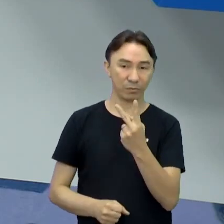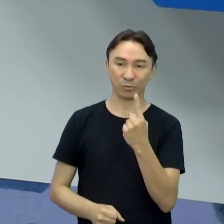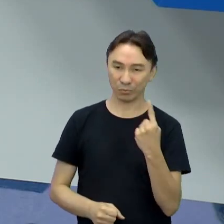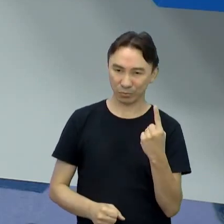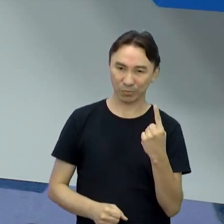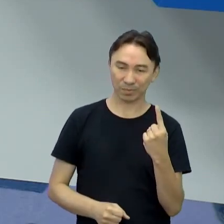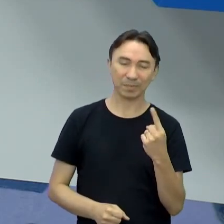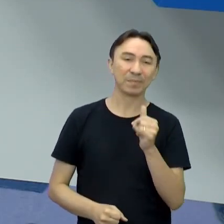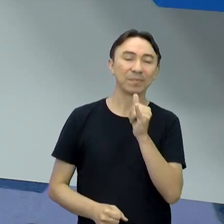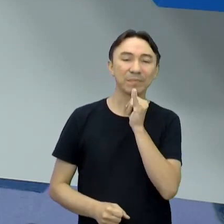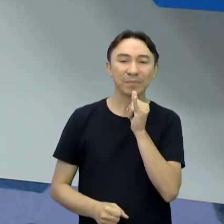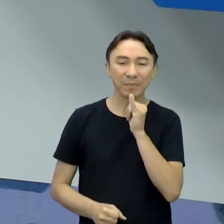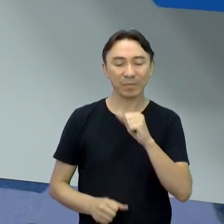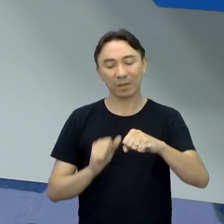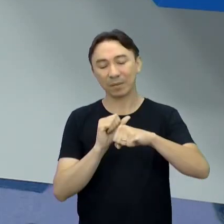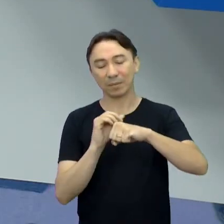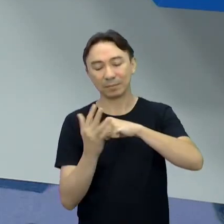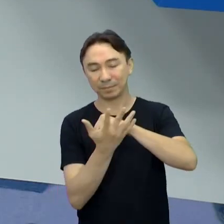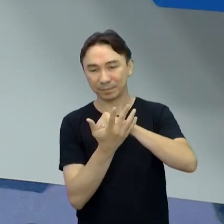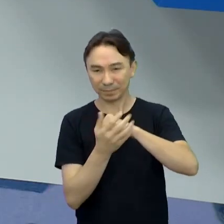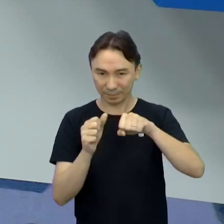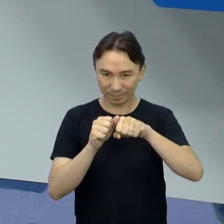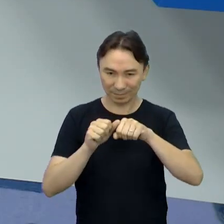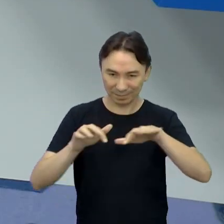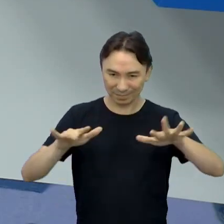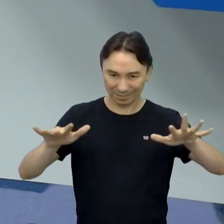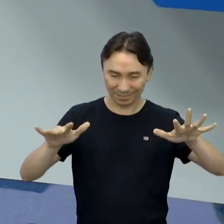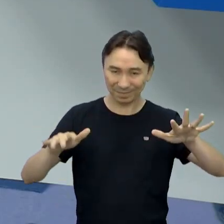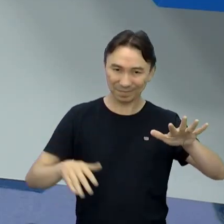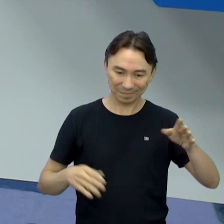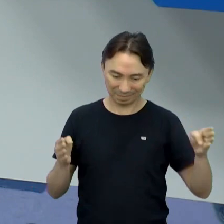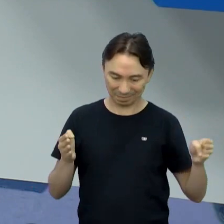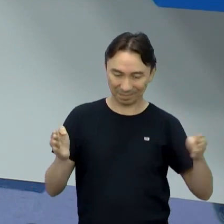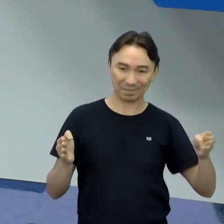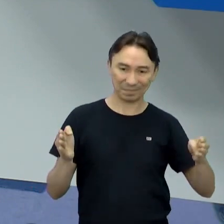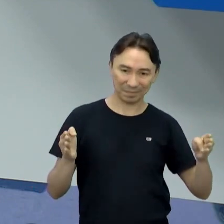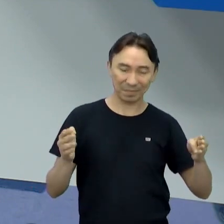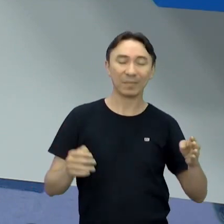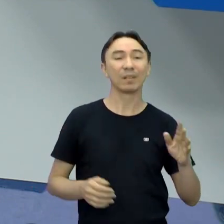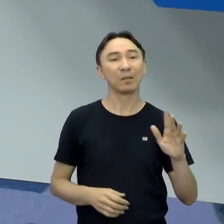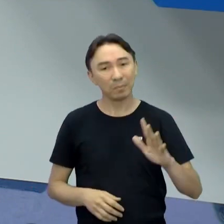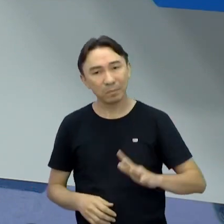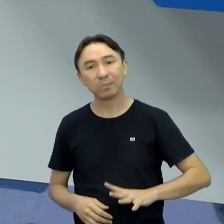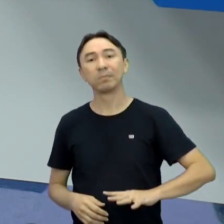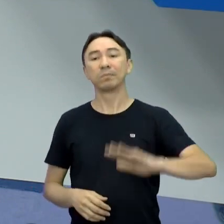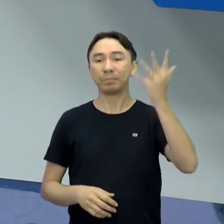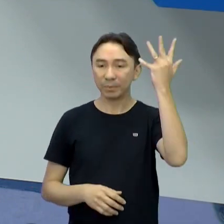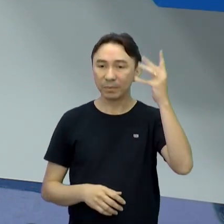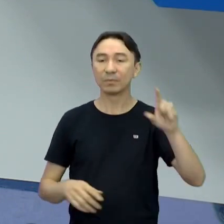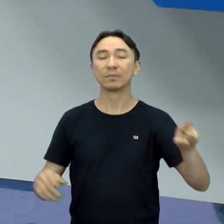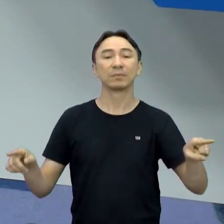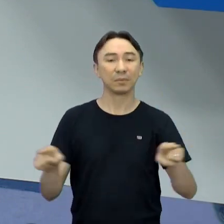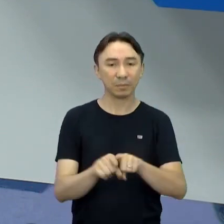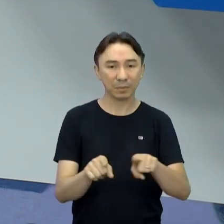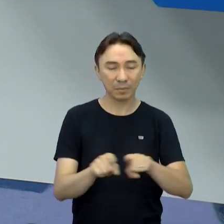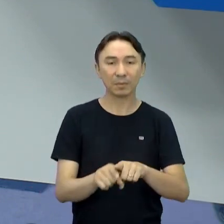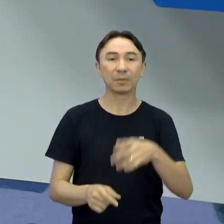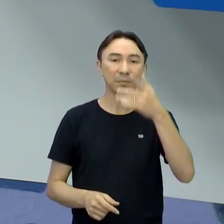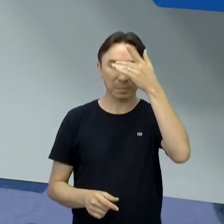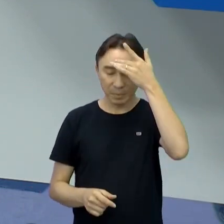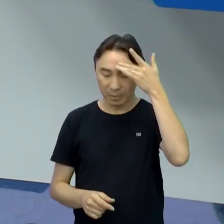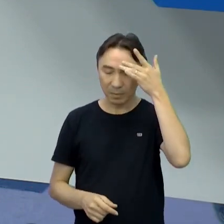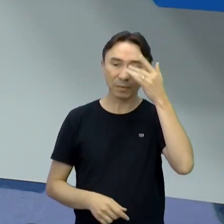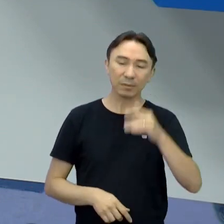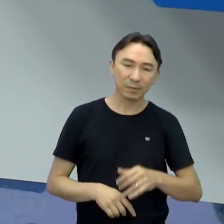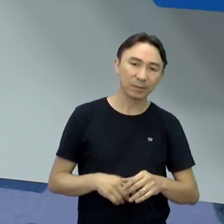pandemia, aconteceram também algumas situações dessa que as pessoas puderam observar via internet, já com